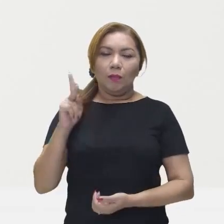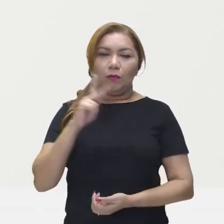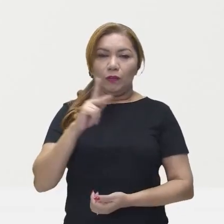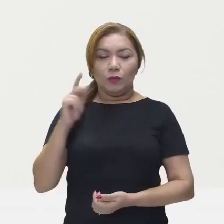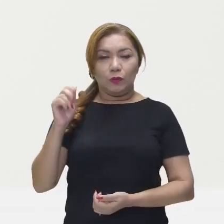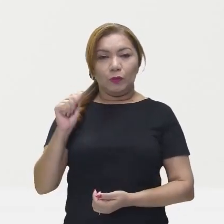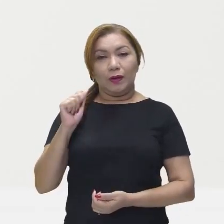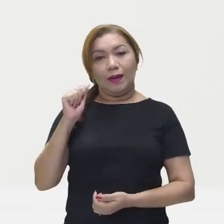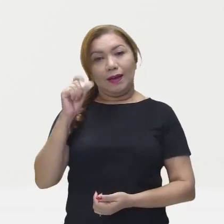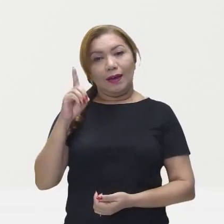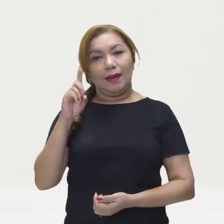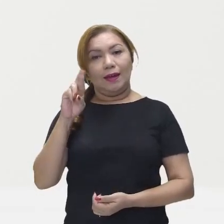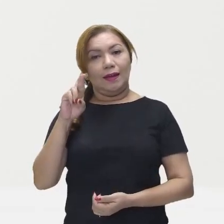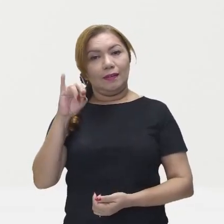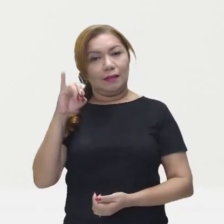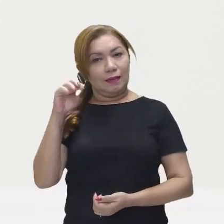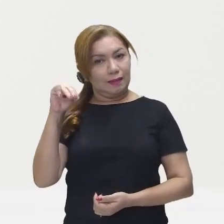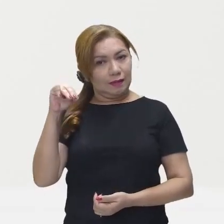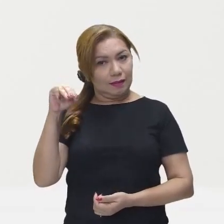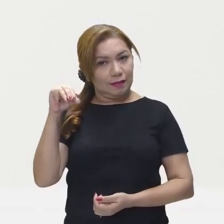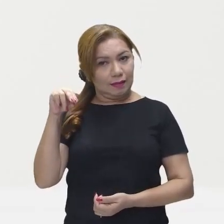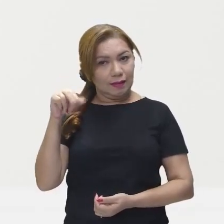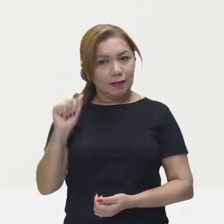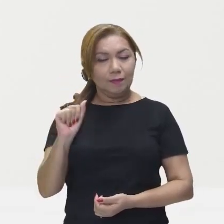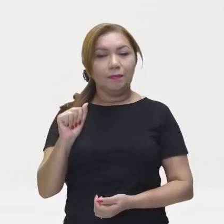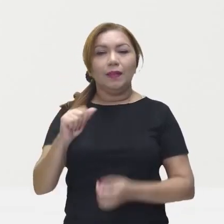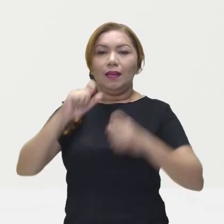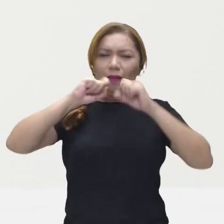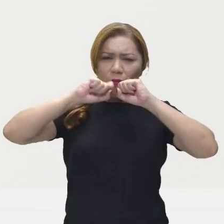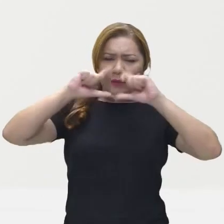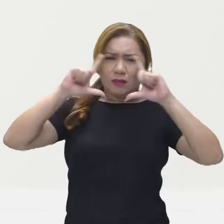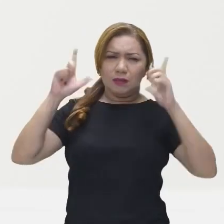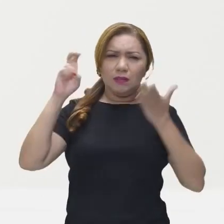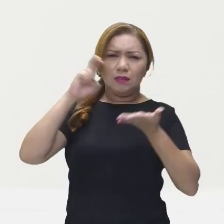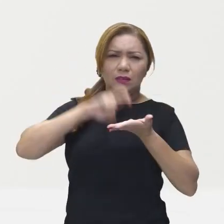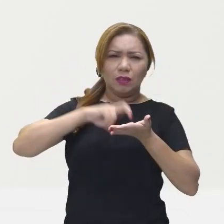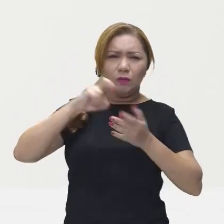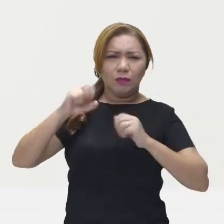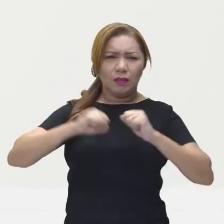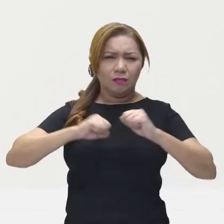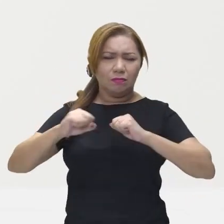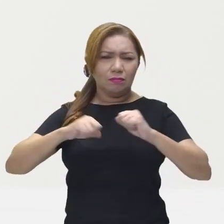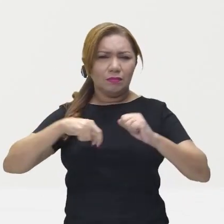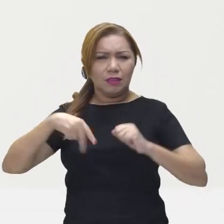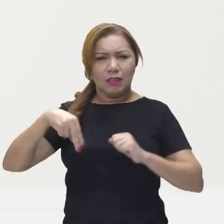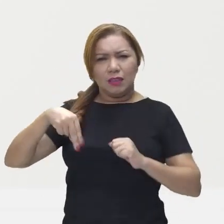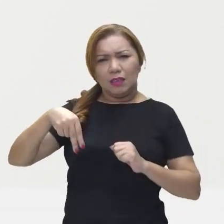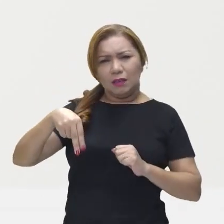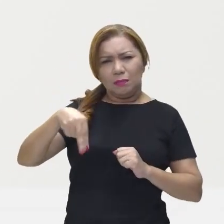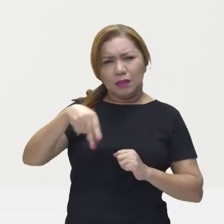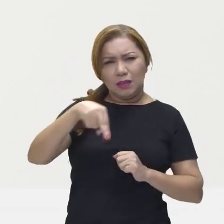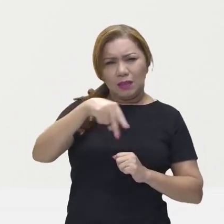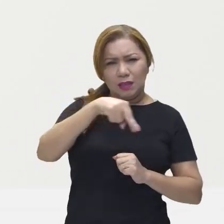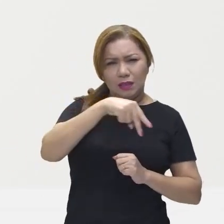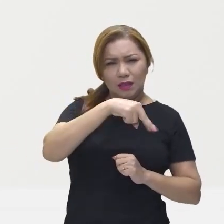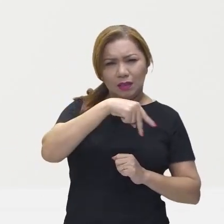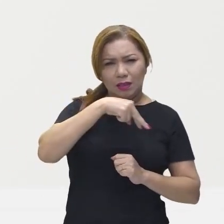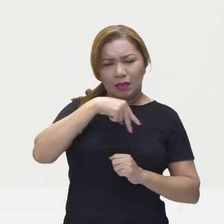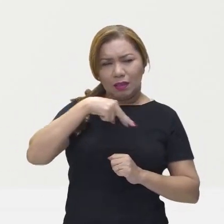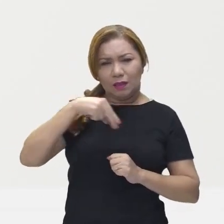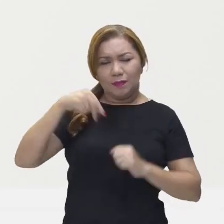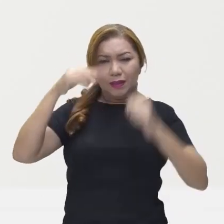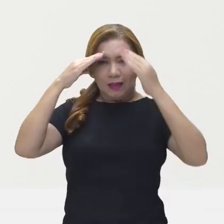para caminhar. Todos os dias ela percorre 10 vezes o perímetro da praça. A praça possui o